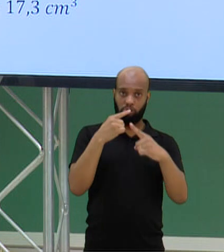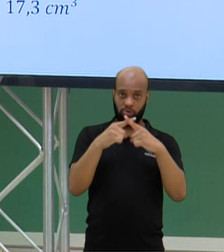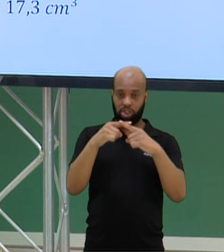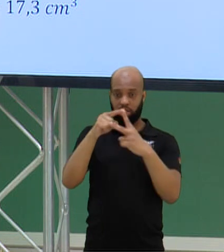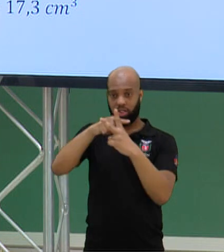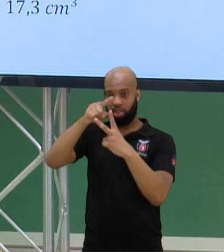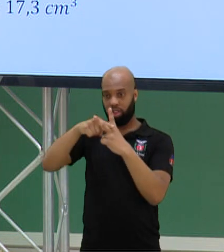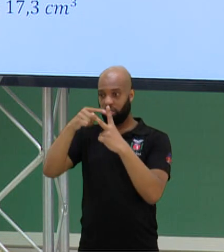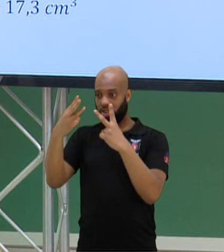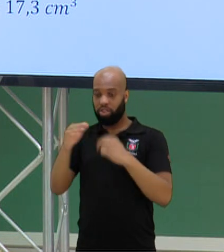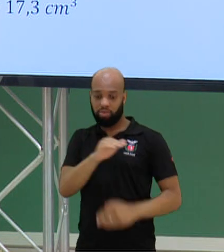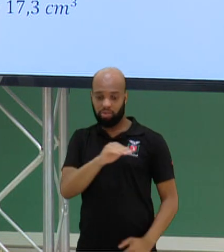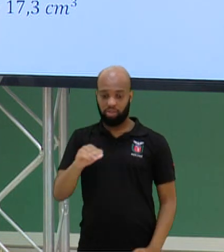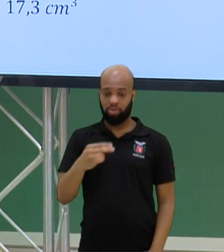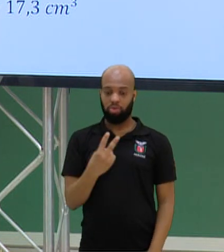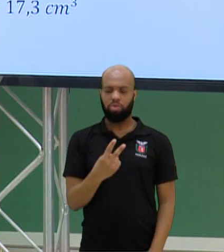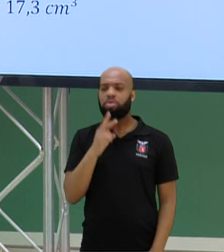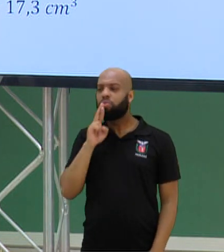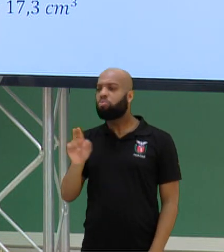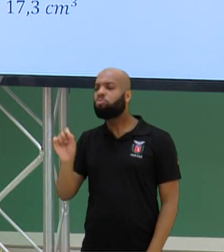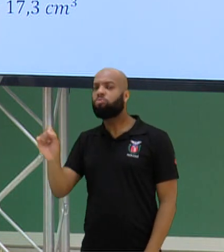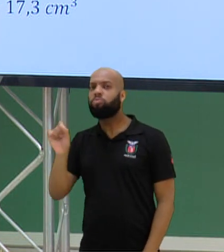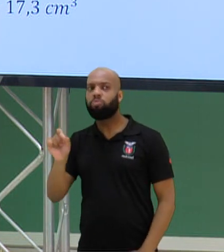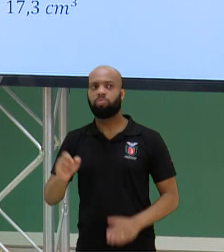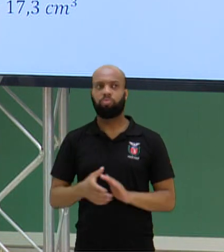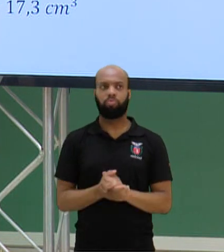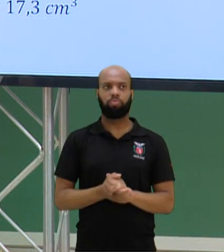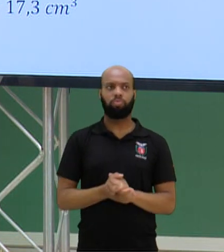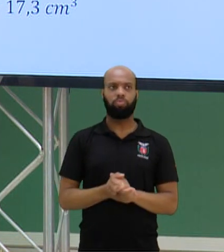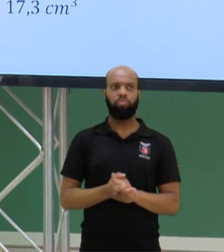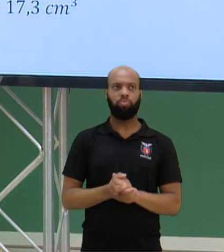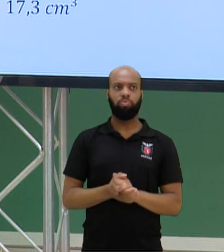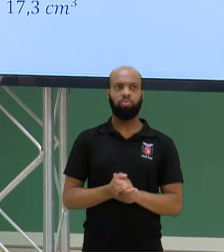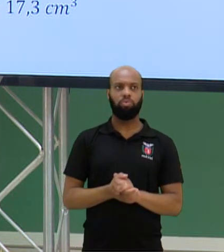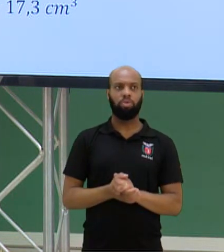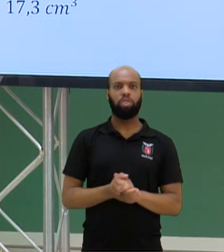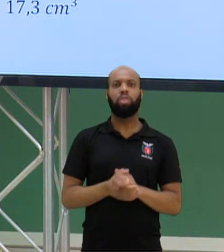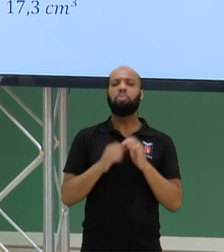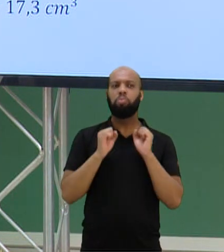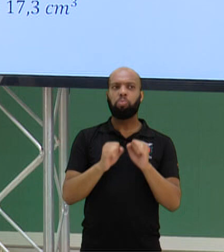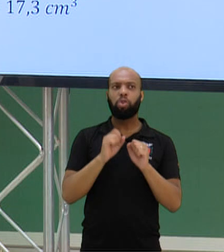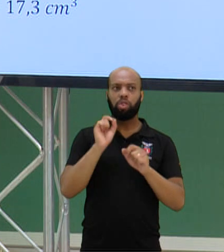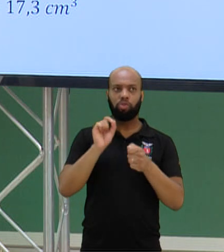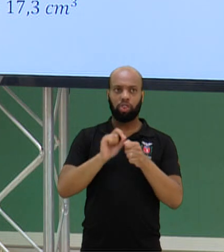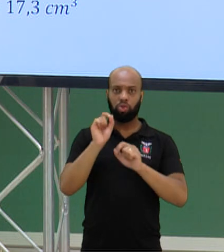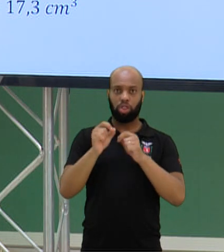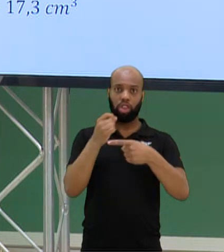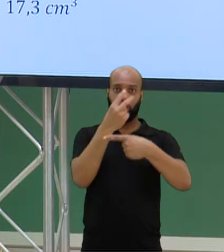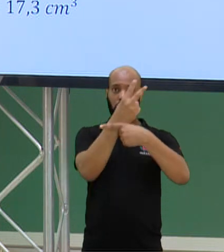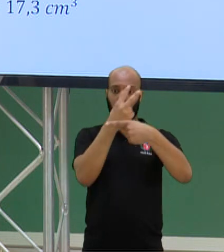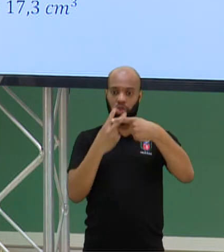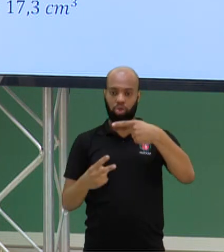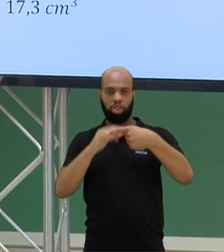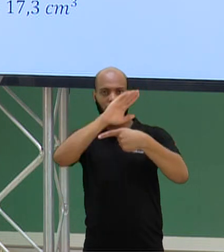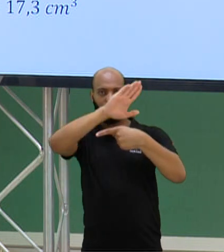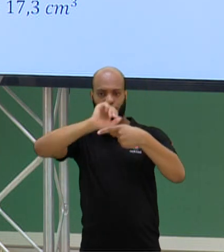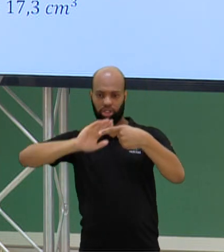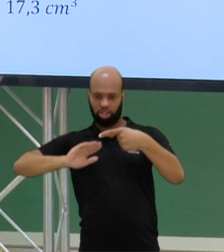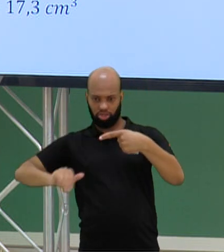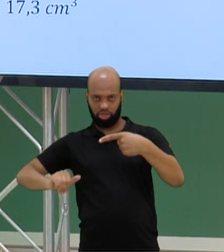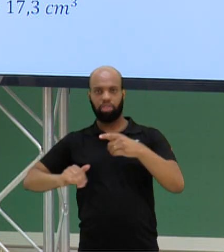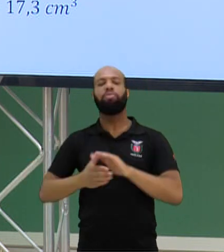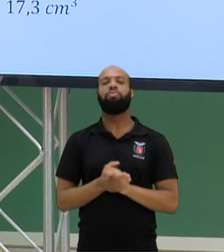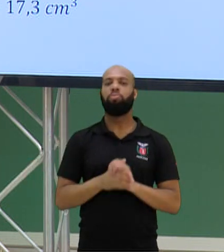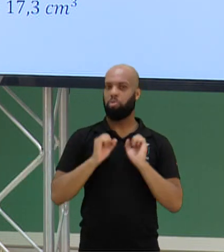Divididos por 2. Então, quanto que dá isso? Então, pessoal, aqui a gente já pode simplificar, né? Esse 2 aqui em cima com esse 2